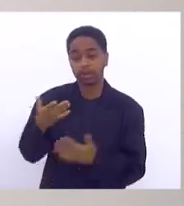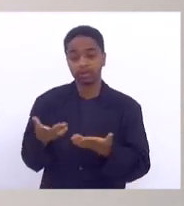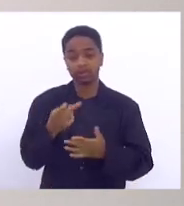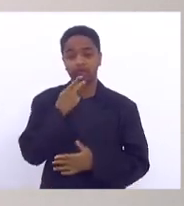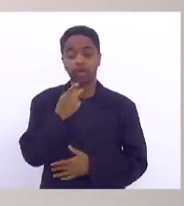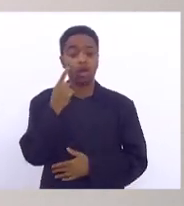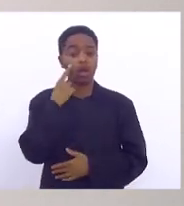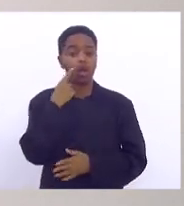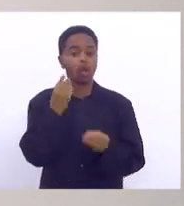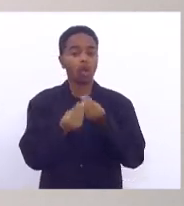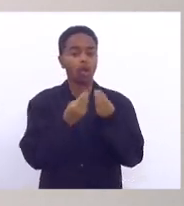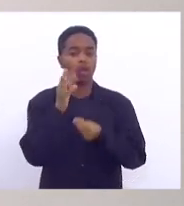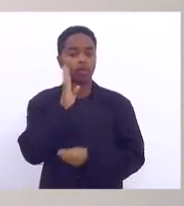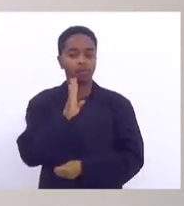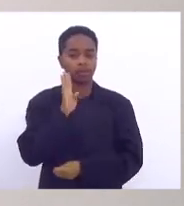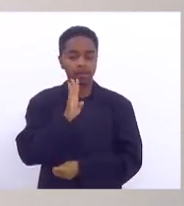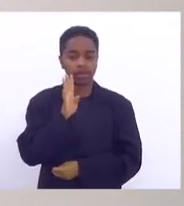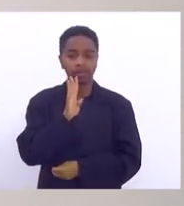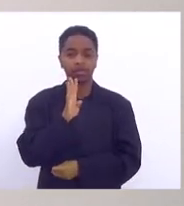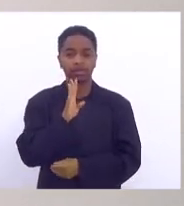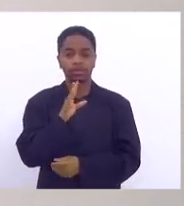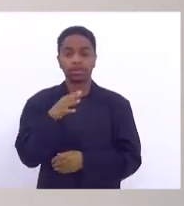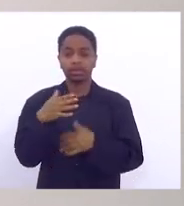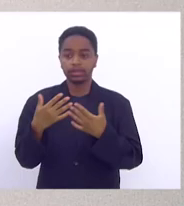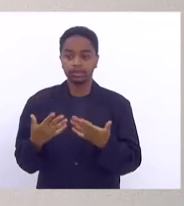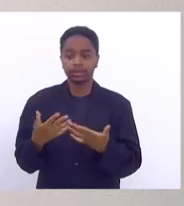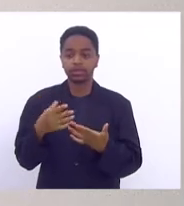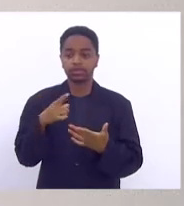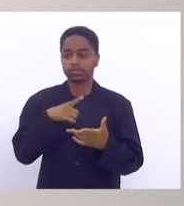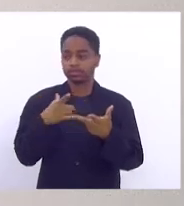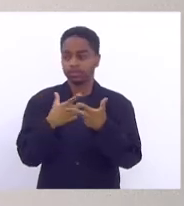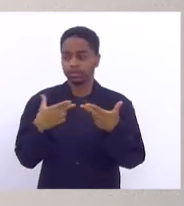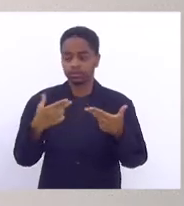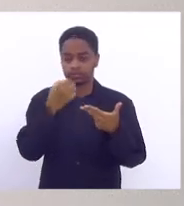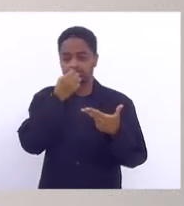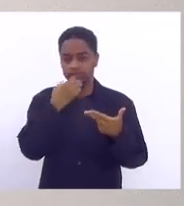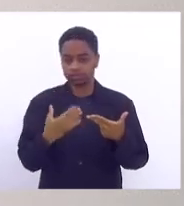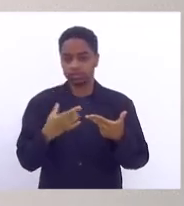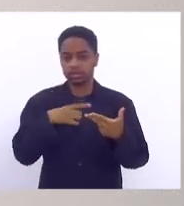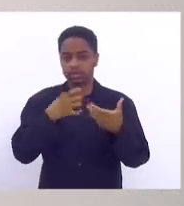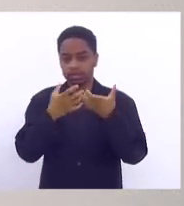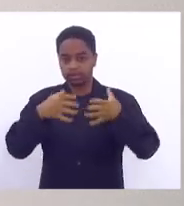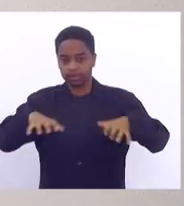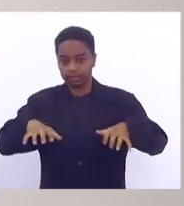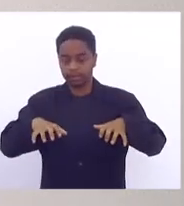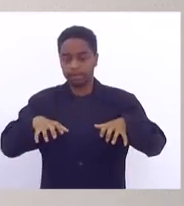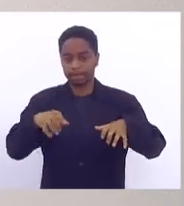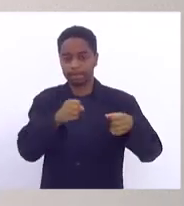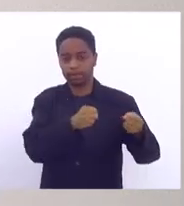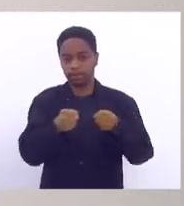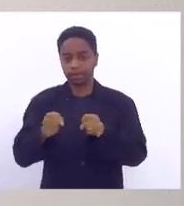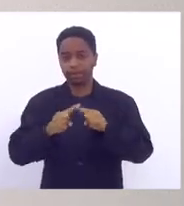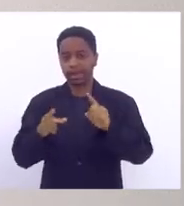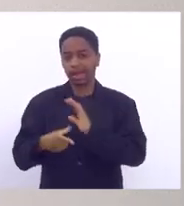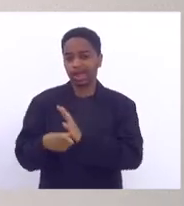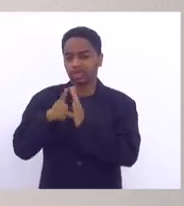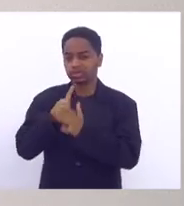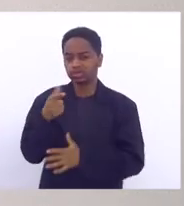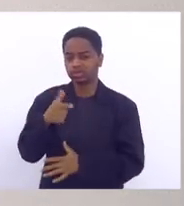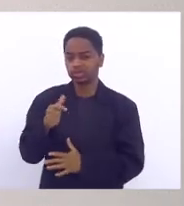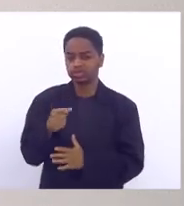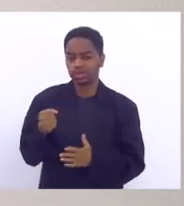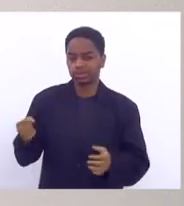bacana Olha que doutrina boa eu tenho aqui de separação de poderes mas ninguém antes tinha concretizado né